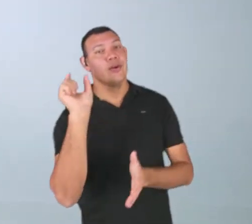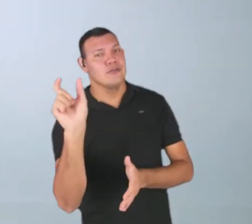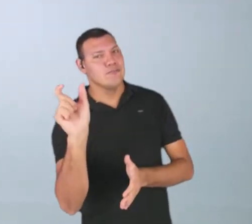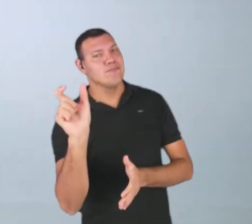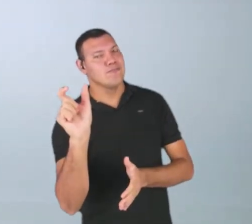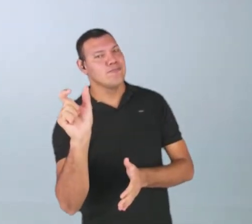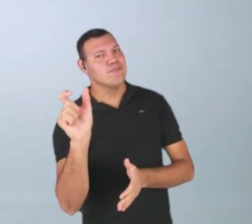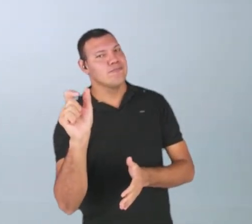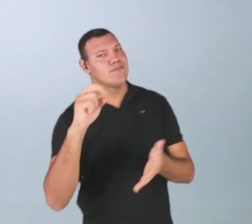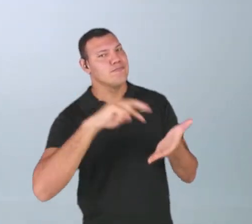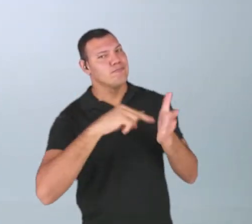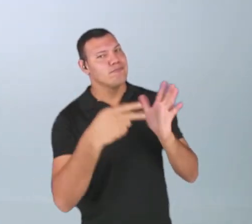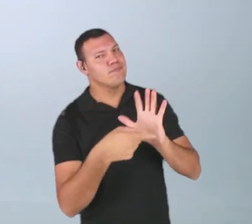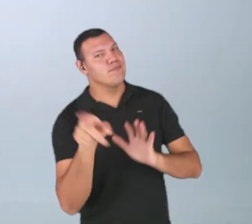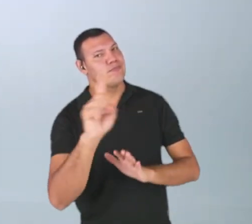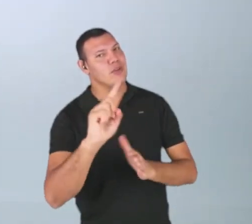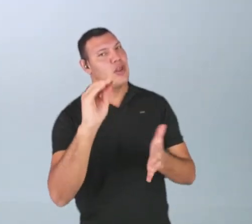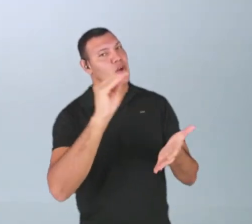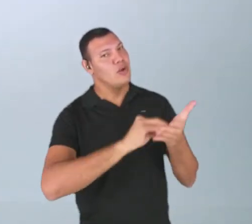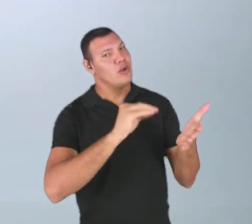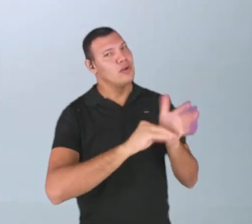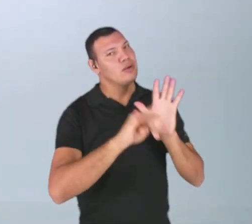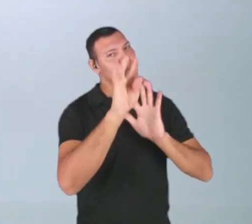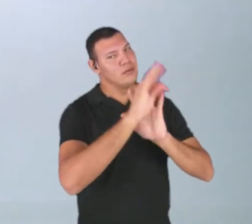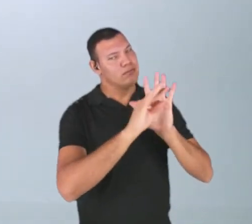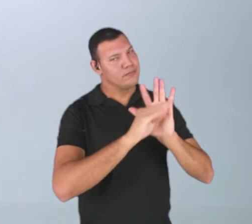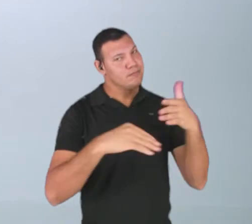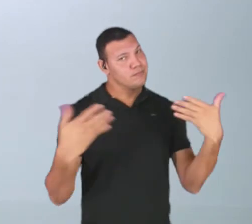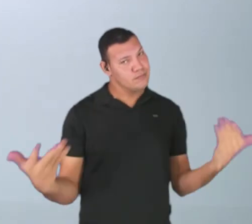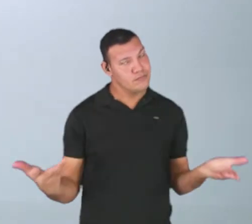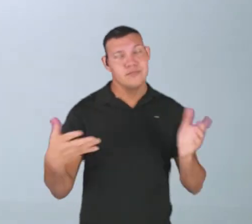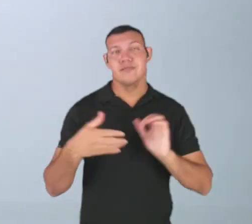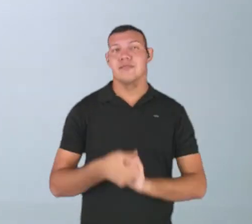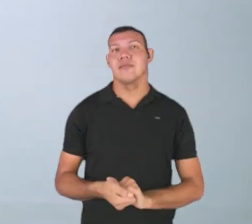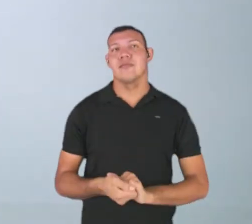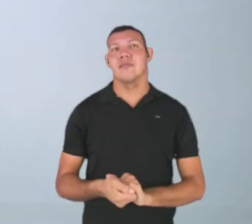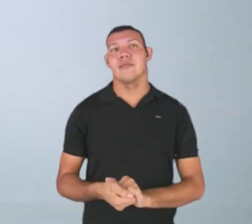de texto, certo? Então,